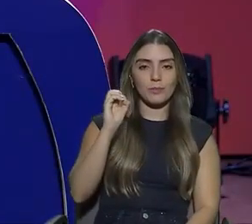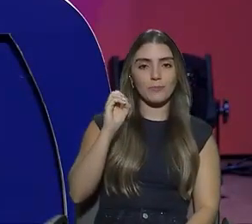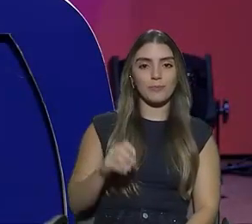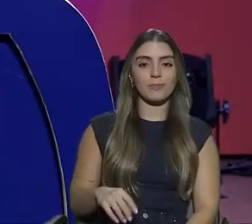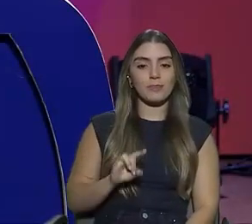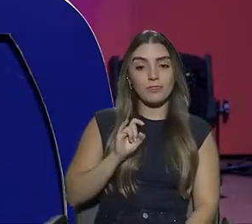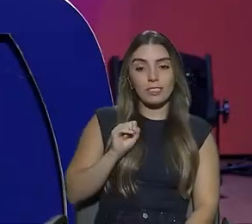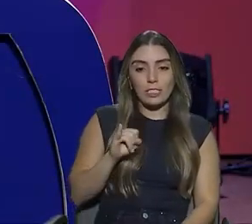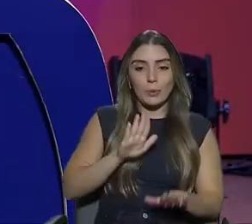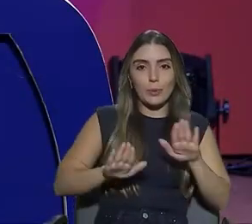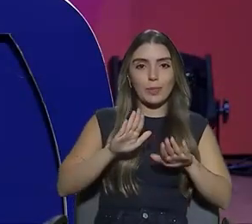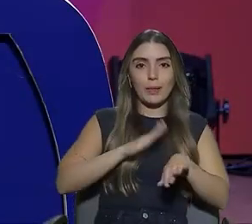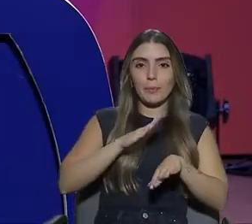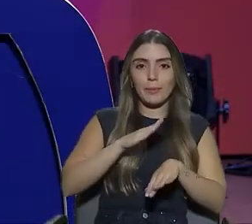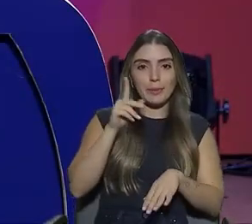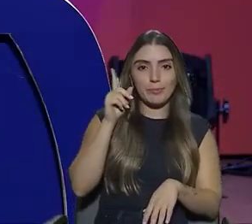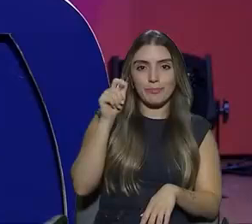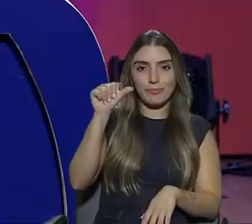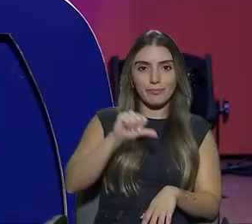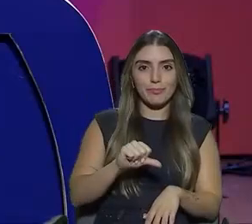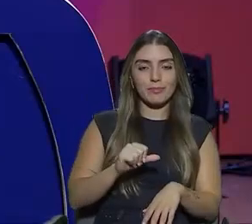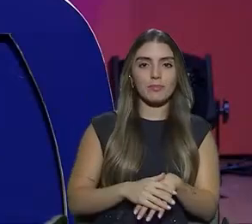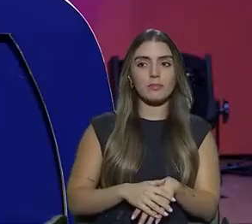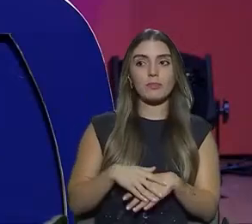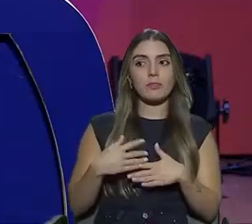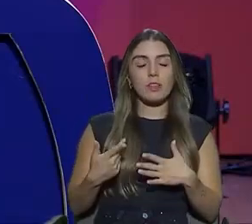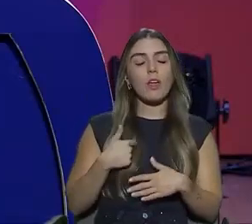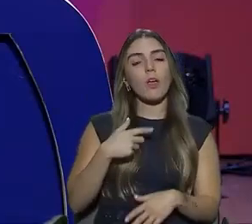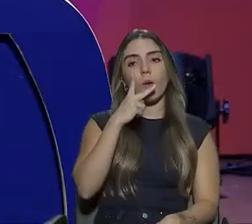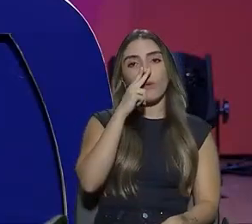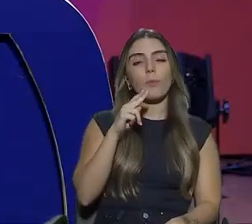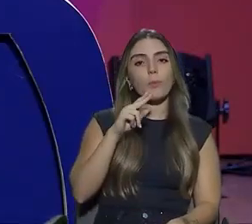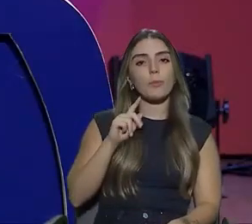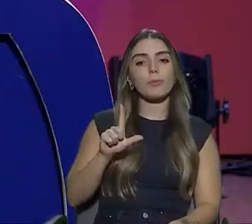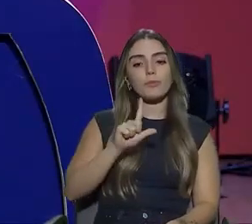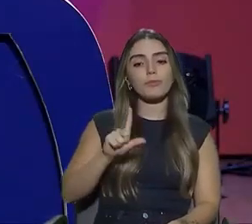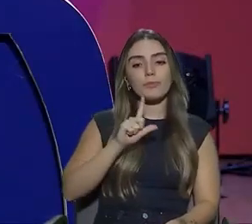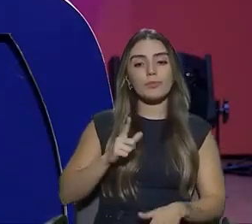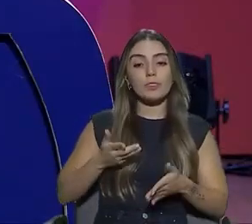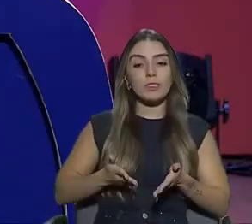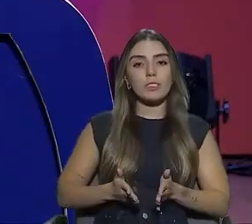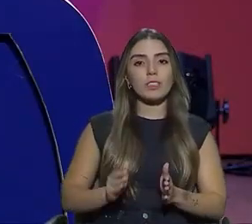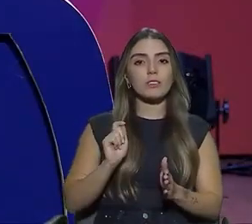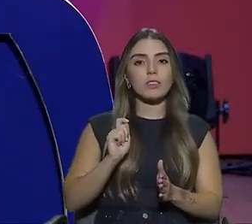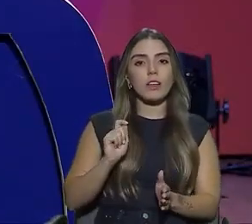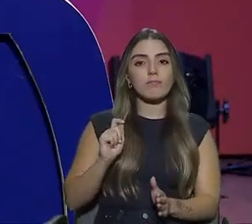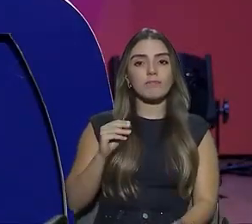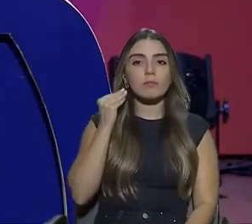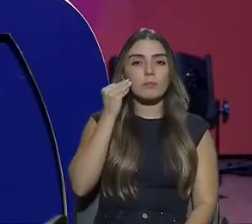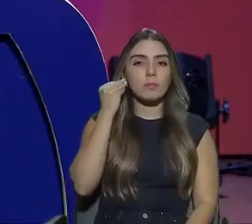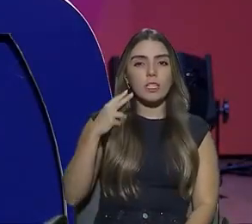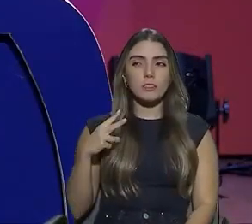Eu acho que a literatura sempre nasce da experiência íntima. Não há como